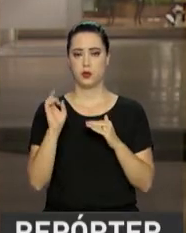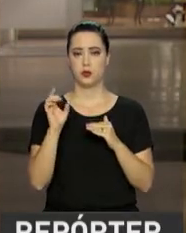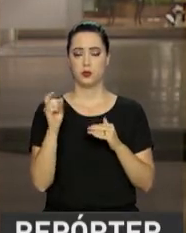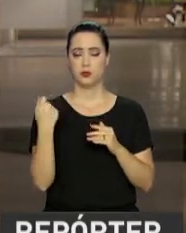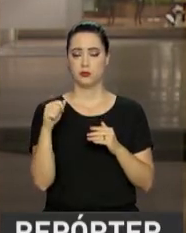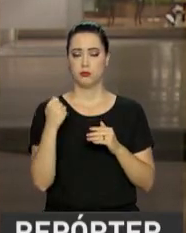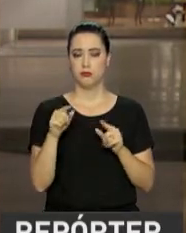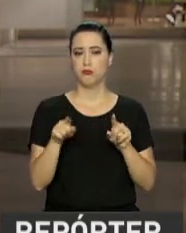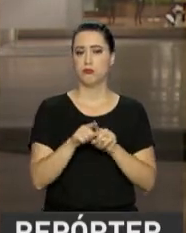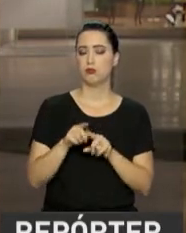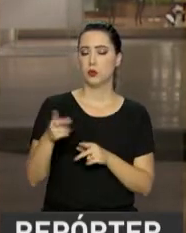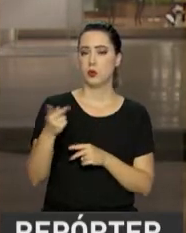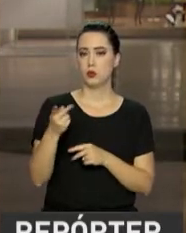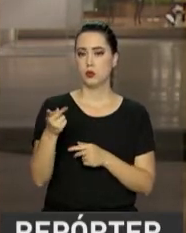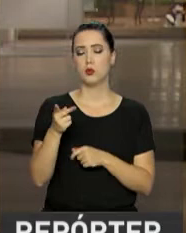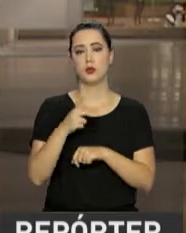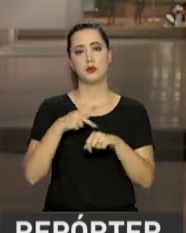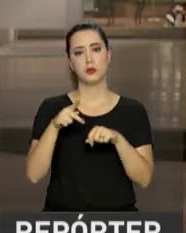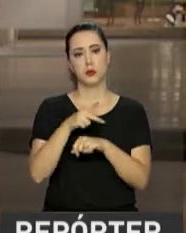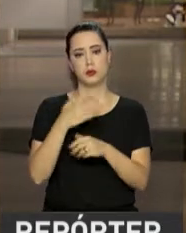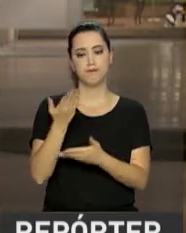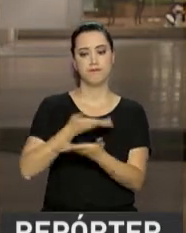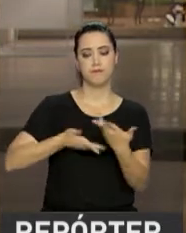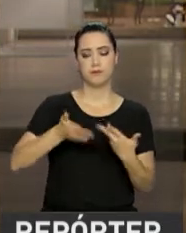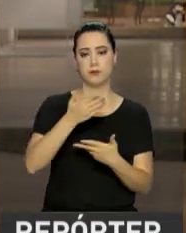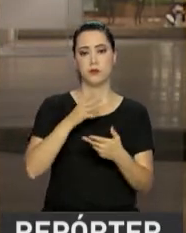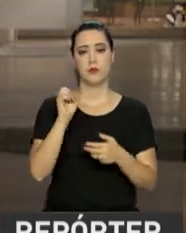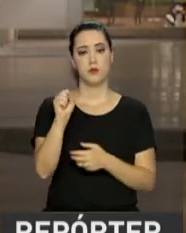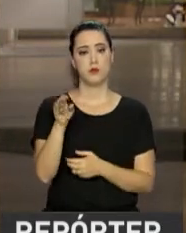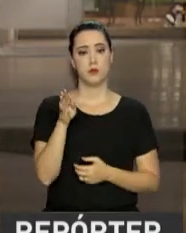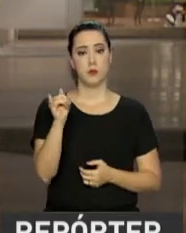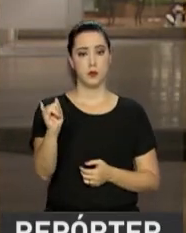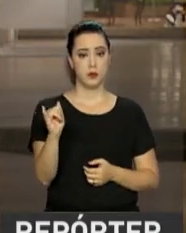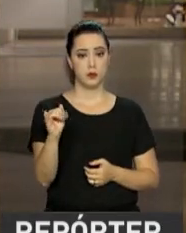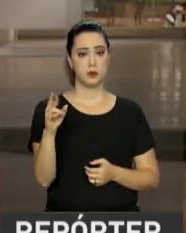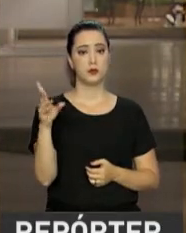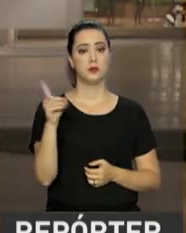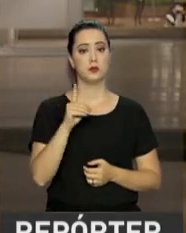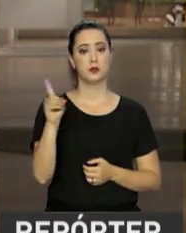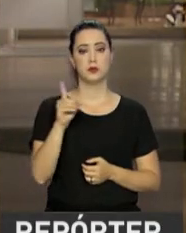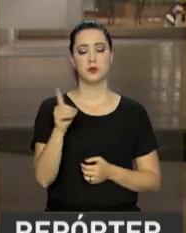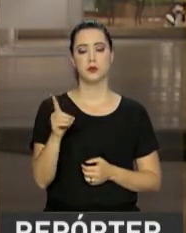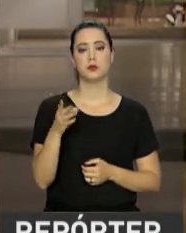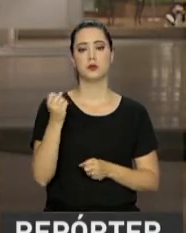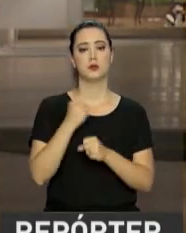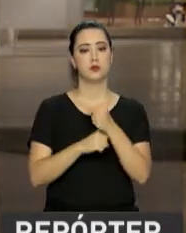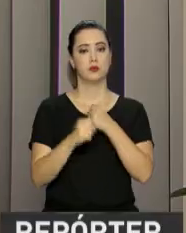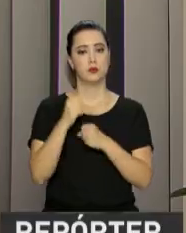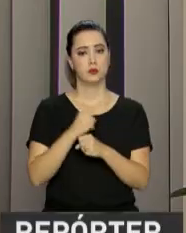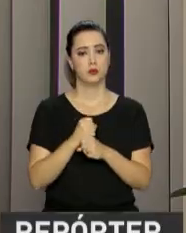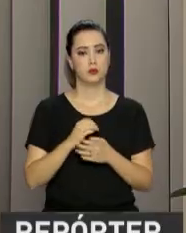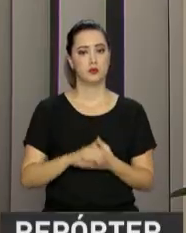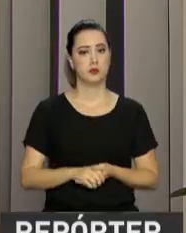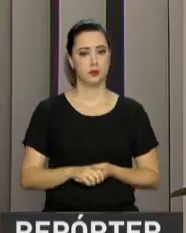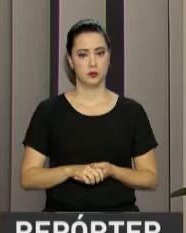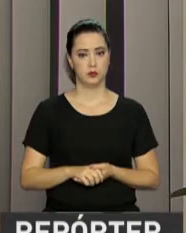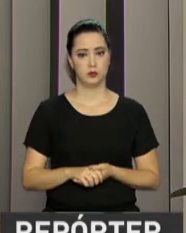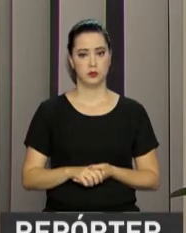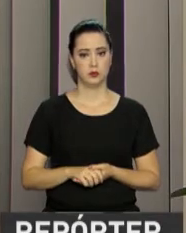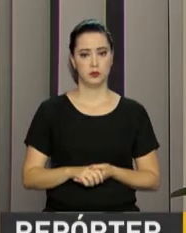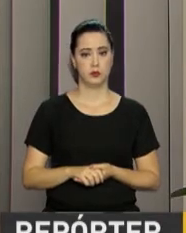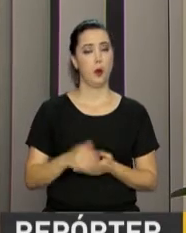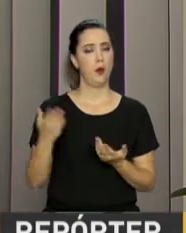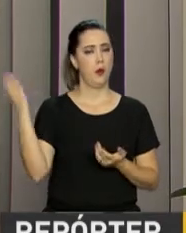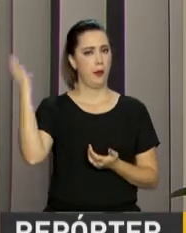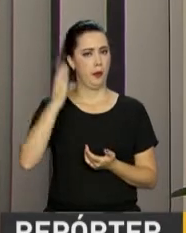comercial entre os dois países chegou a oito milhões e meio de dólares no ano passado a pauta exportadora brasileira